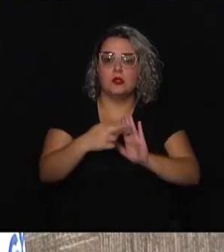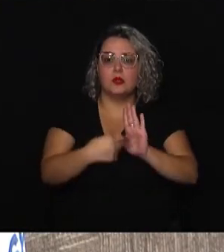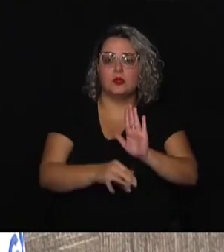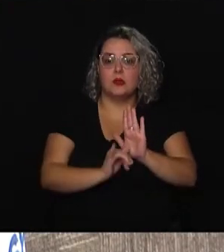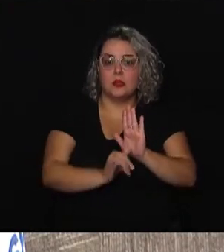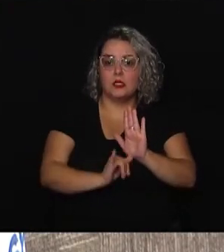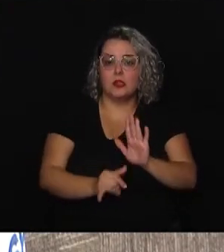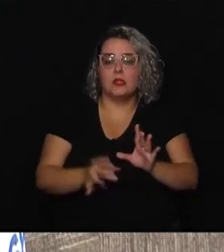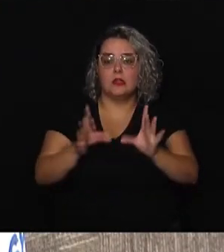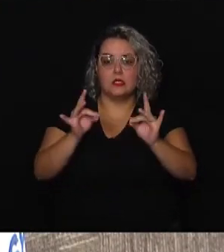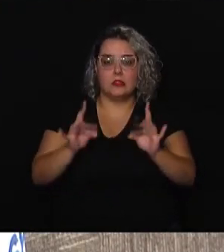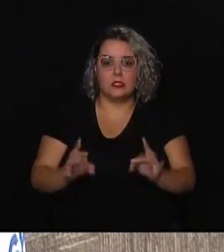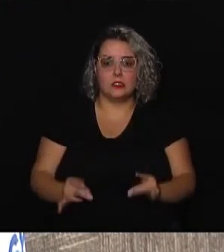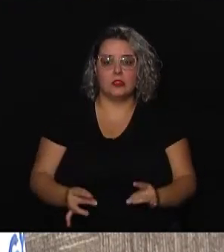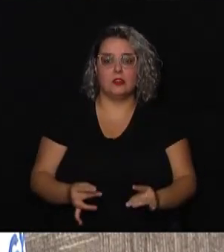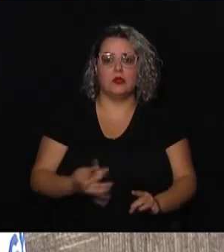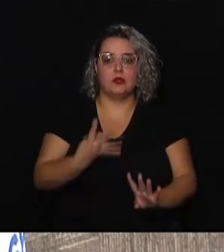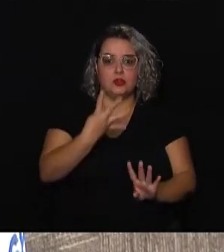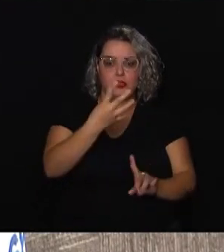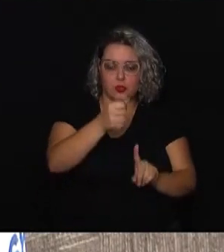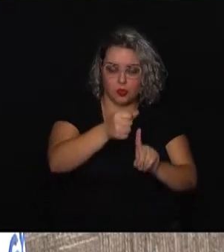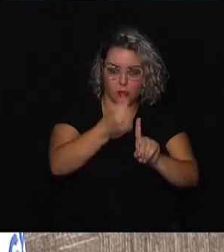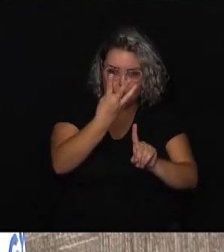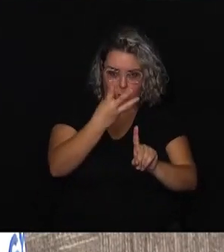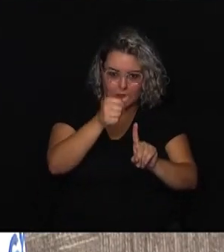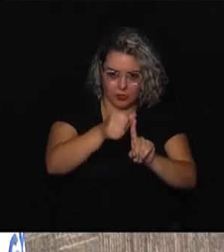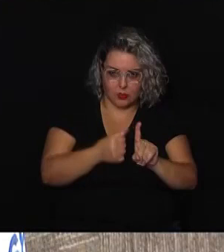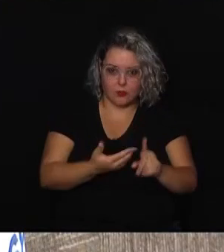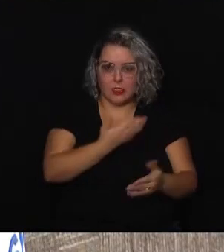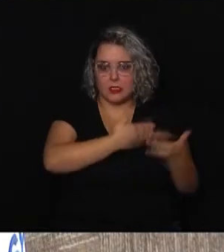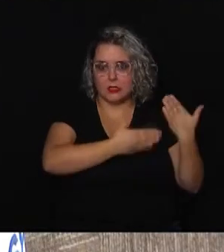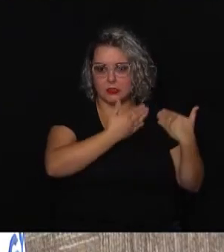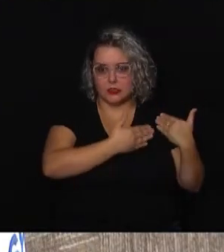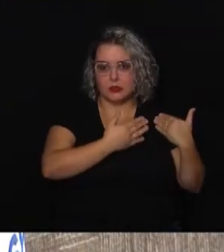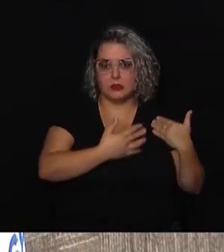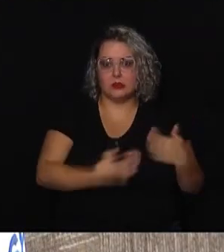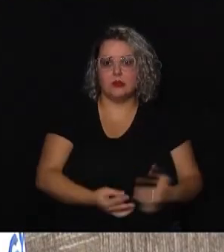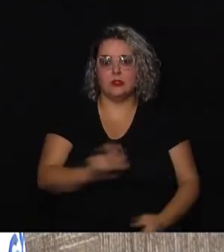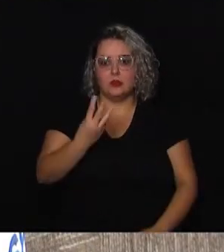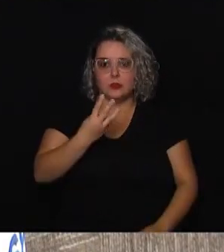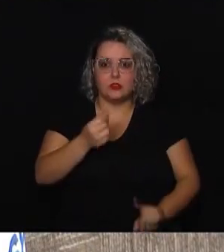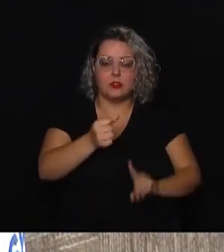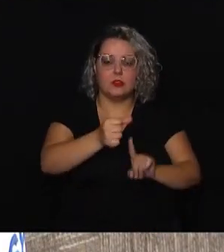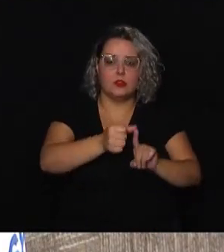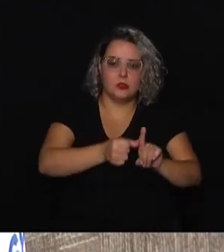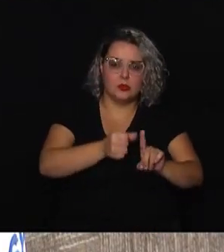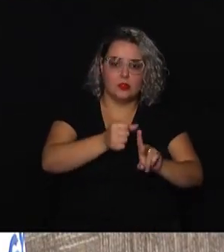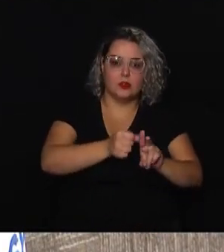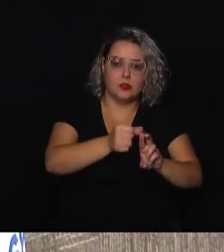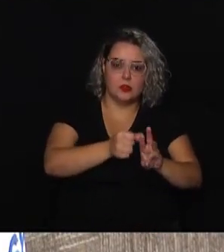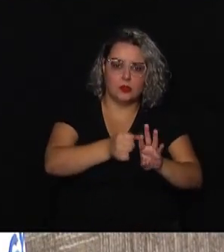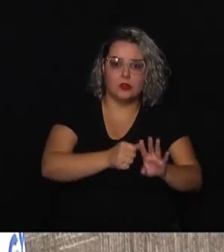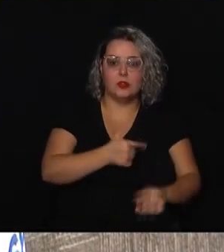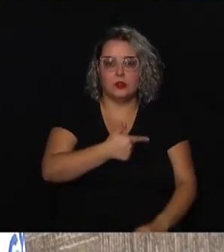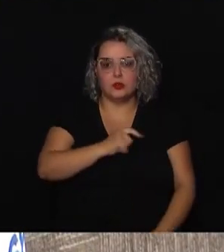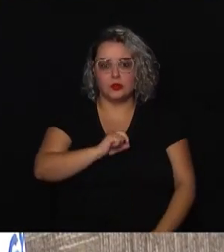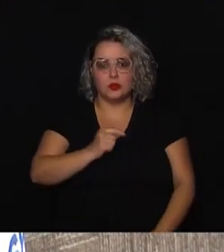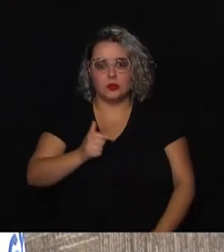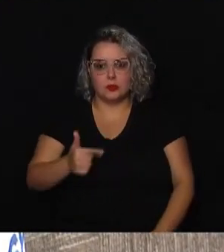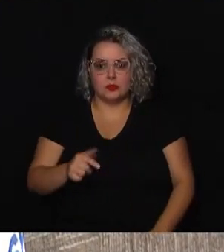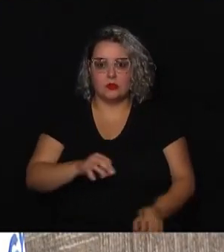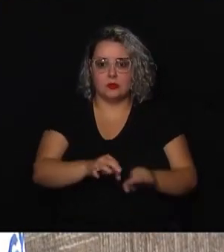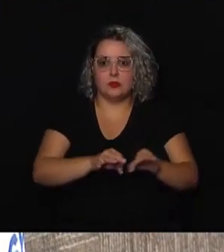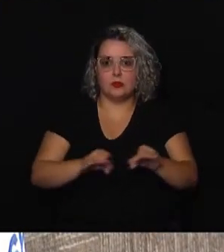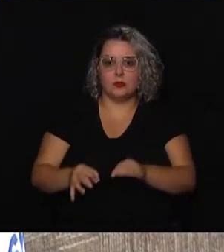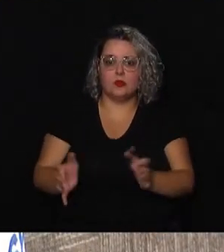do quadrimestre anterior e também do terceiro quadrimestre de 2022. Essa audiência pública foi organizada